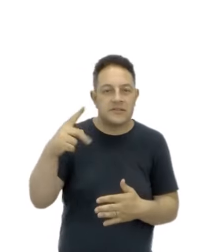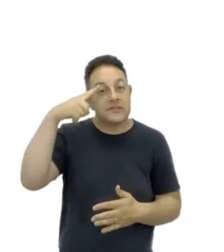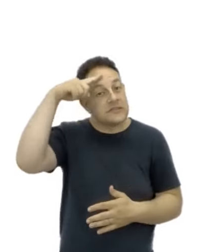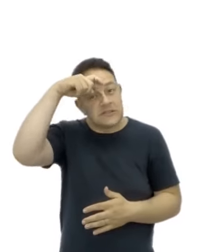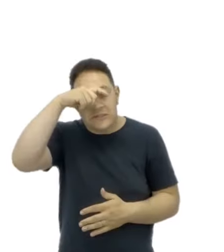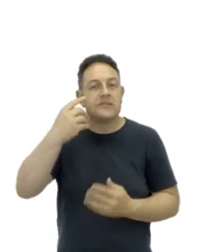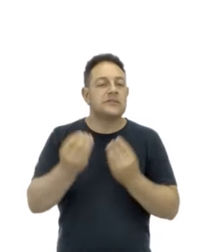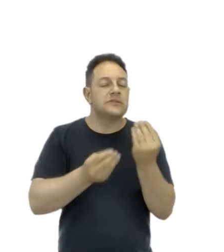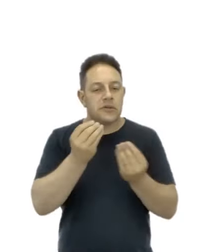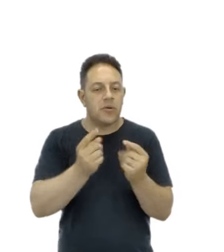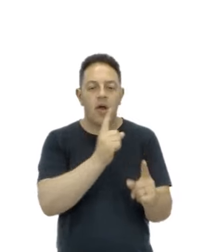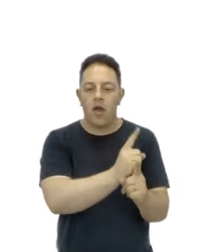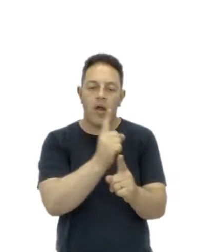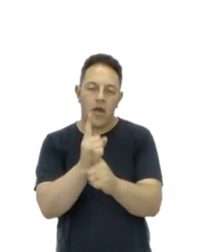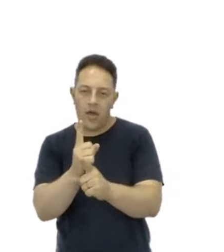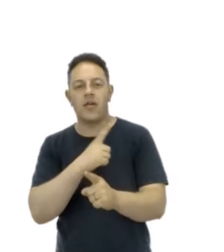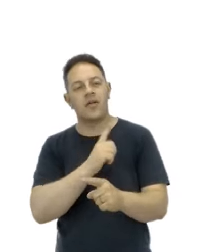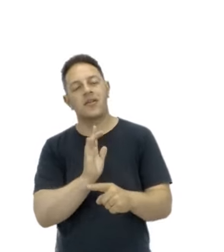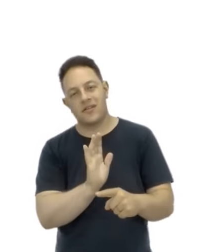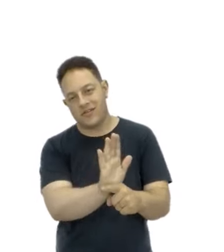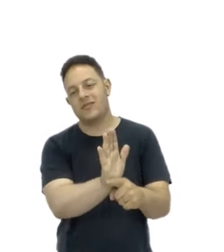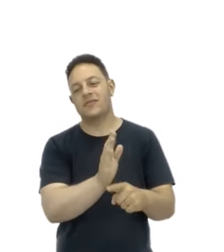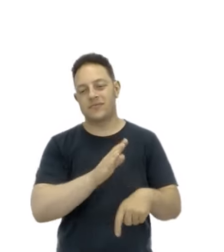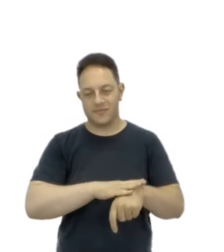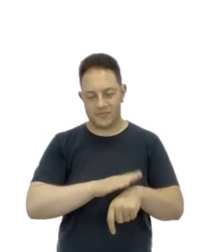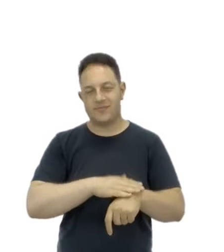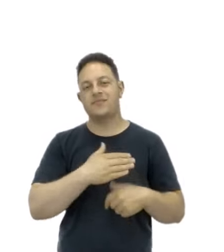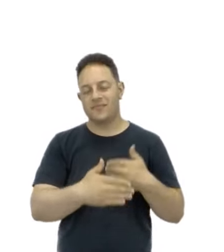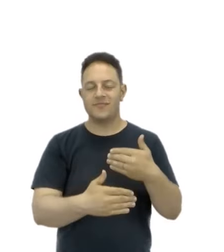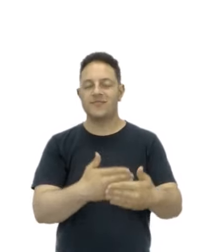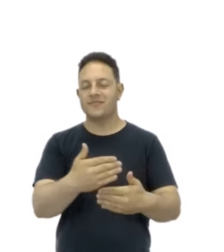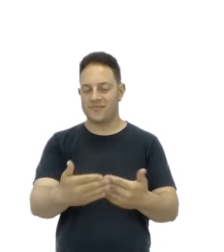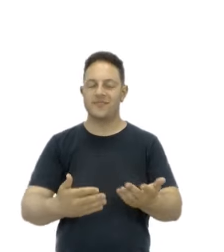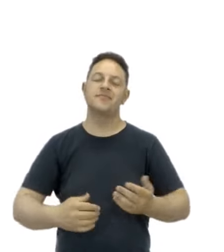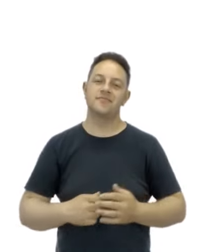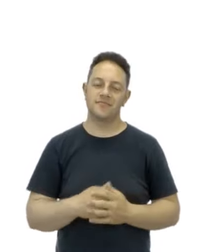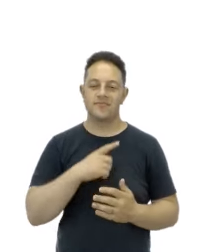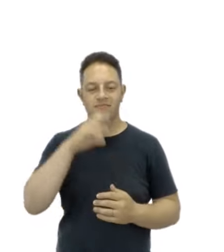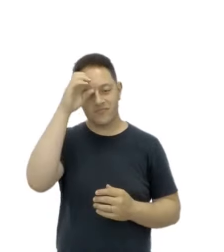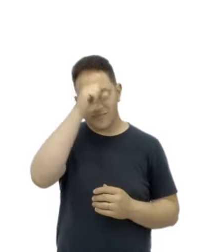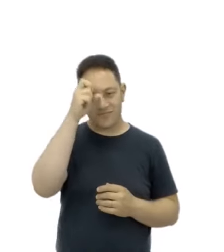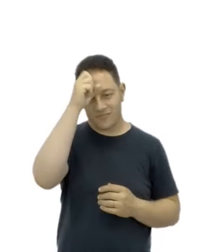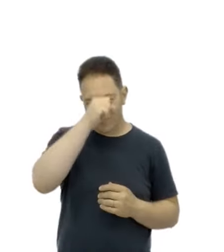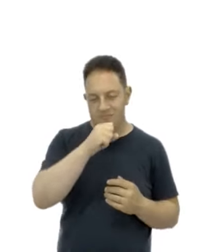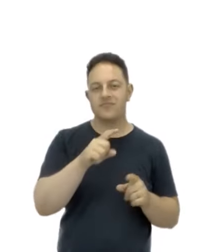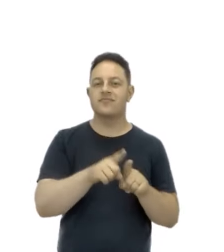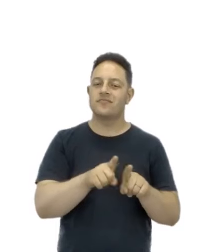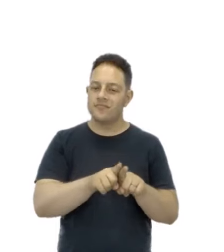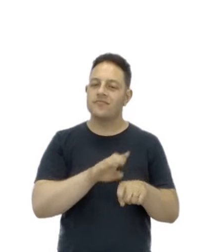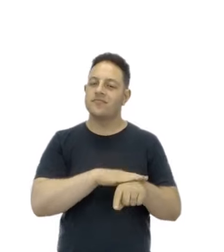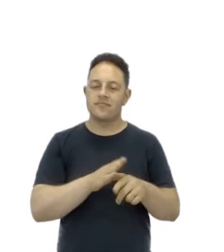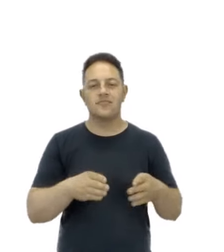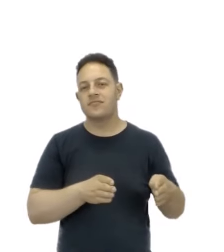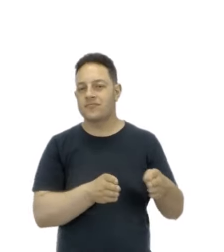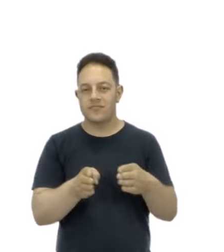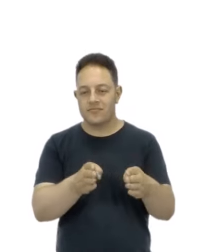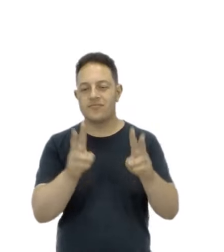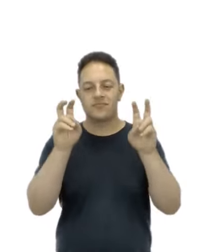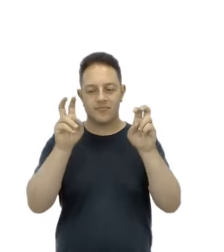eles enfrentam no decorrer de algumas situações de aprendizagem, no percurso